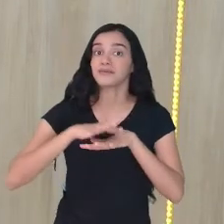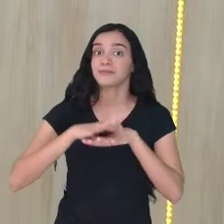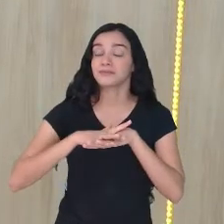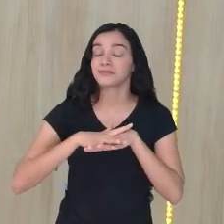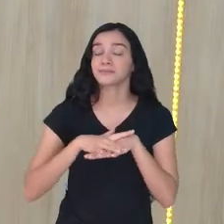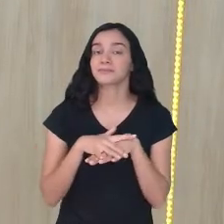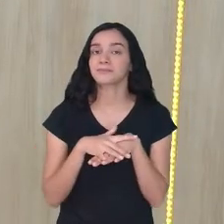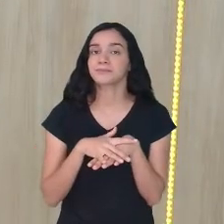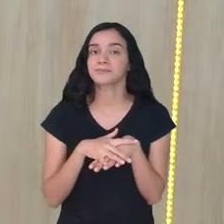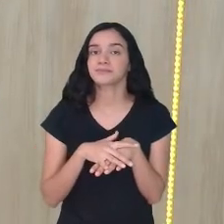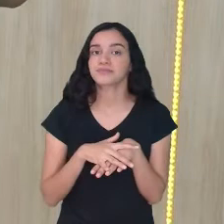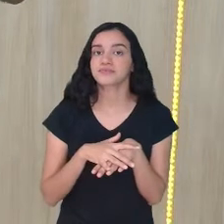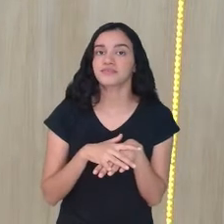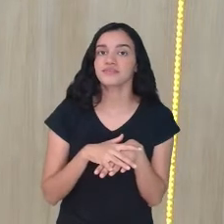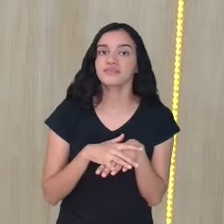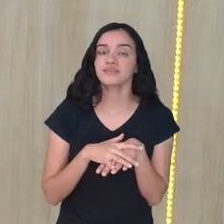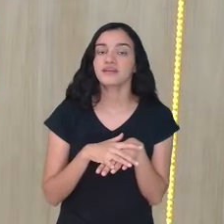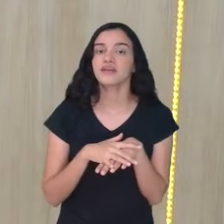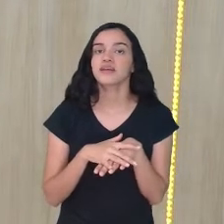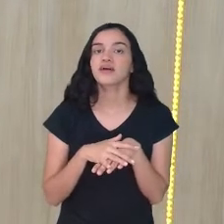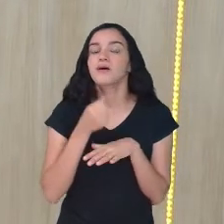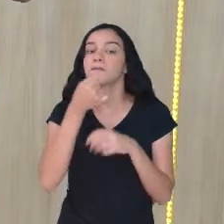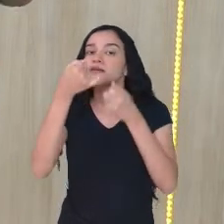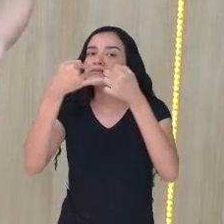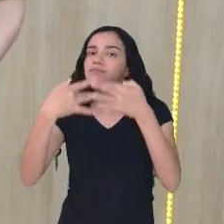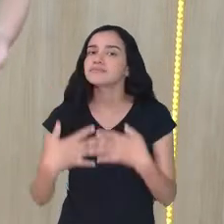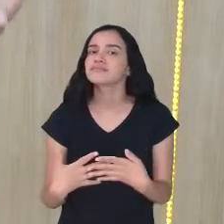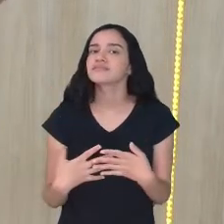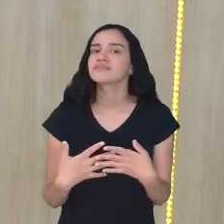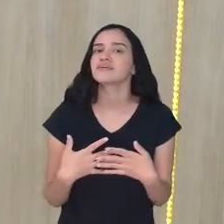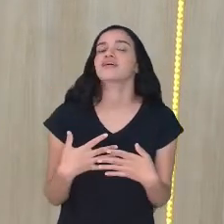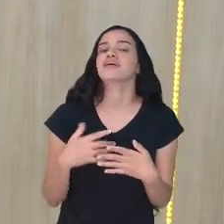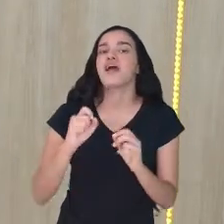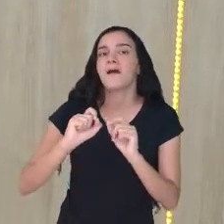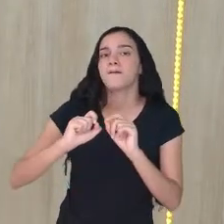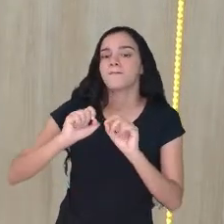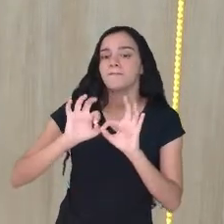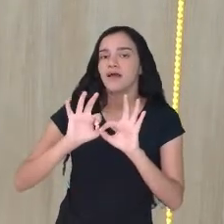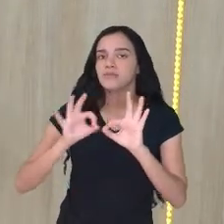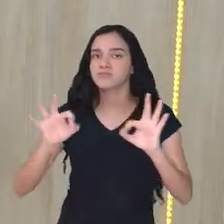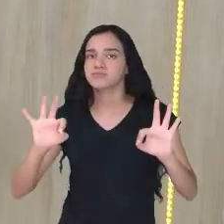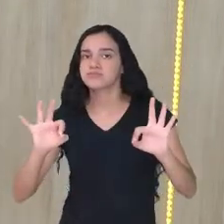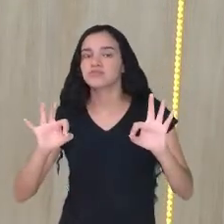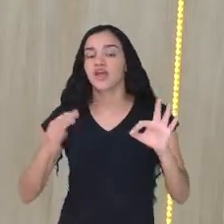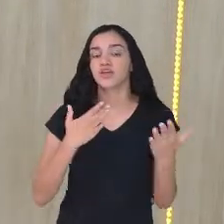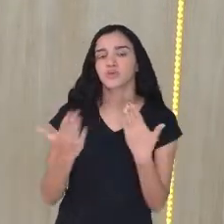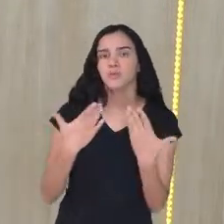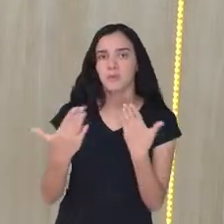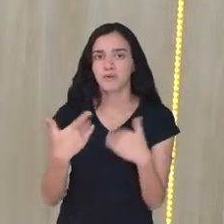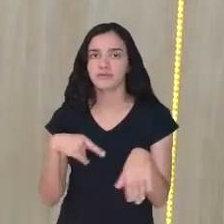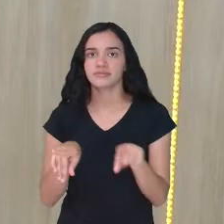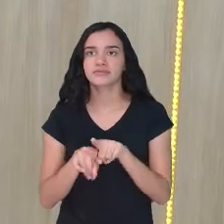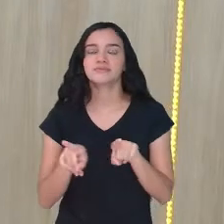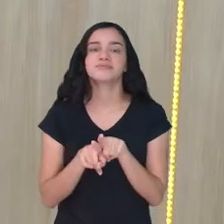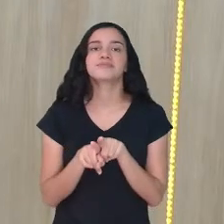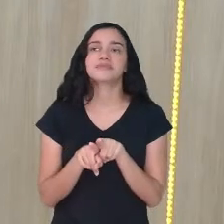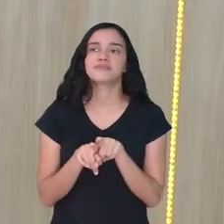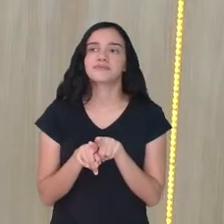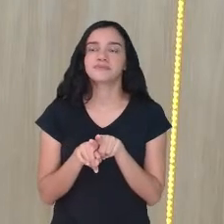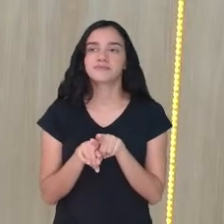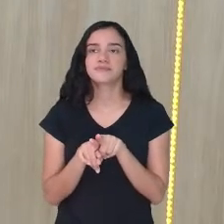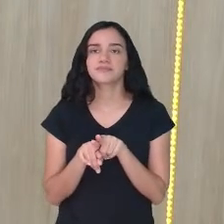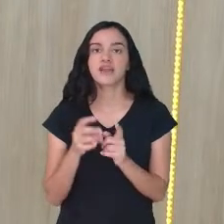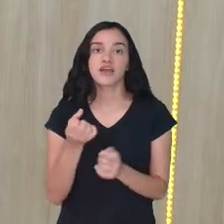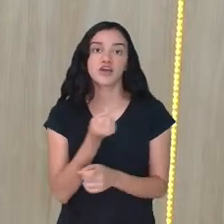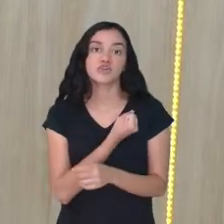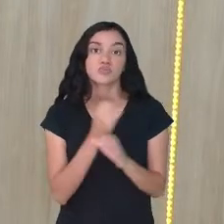primeiro surge para contar, mas ela surge para medir e ela surge para comparar também. Então,